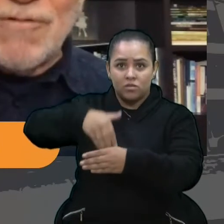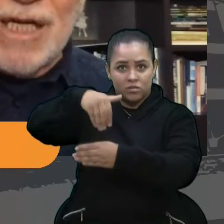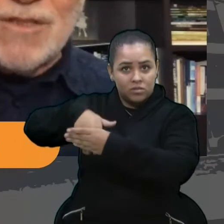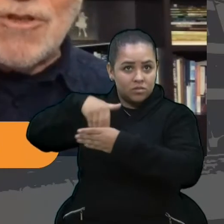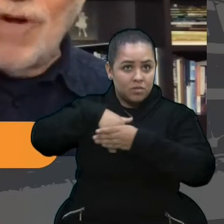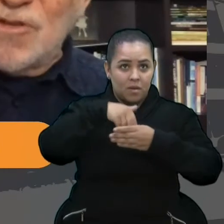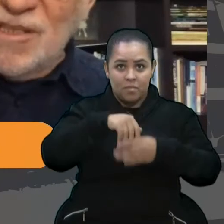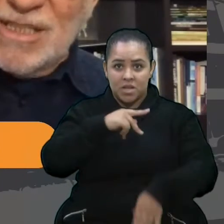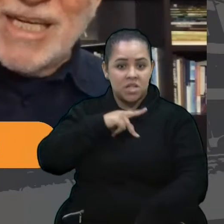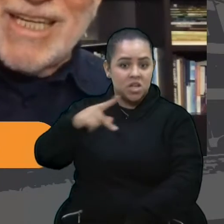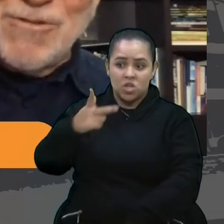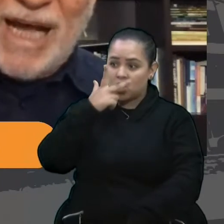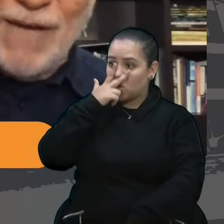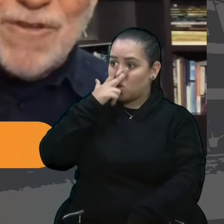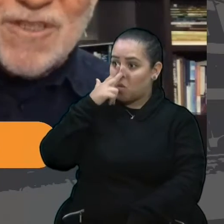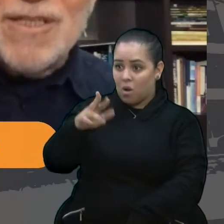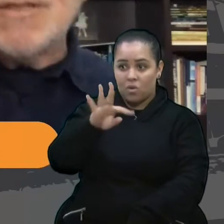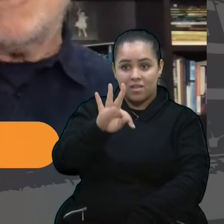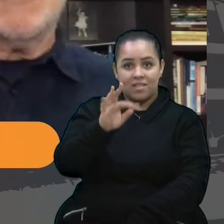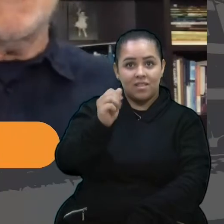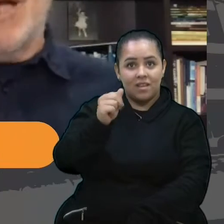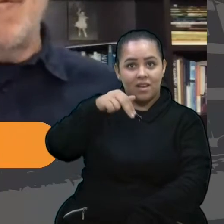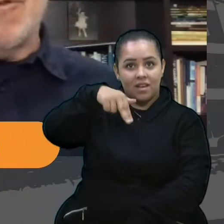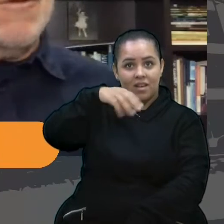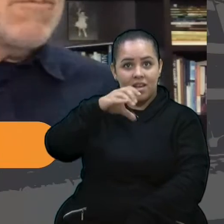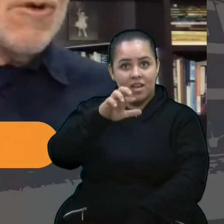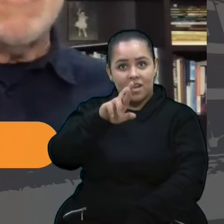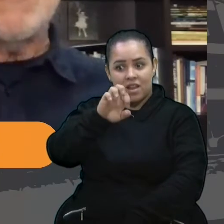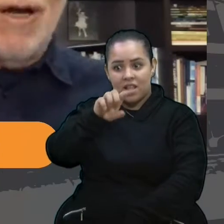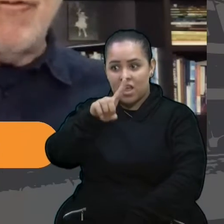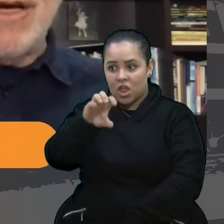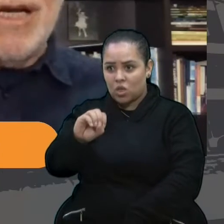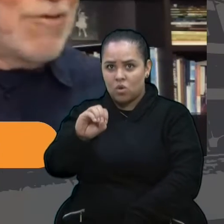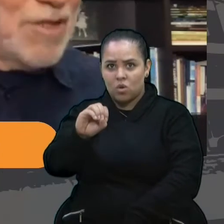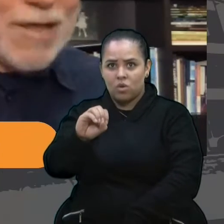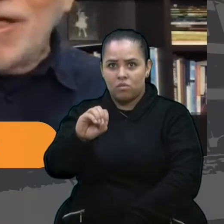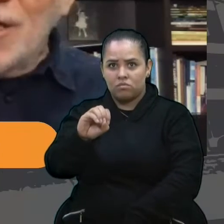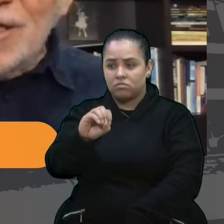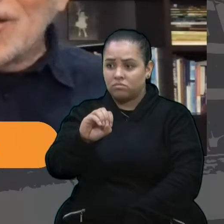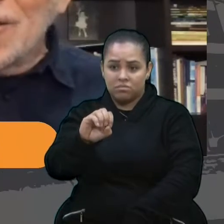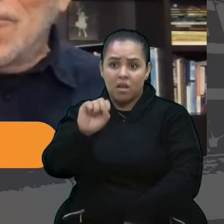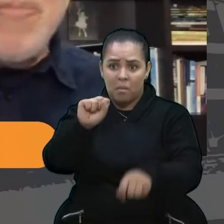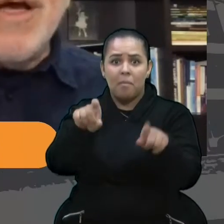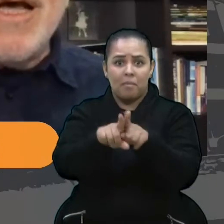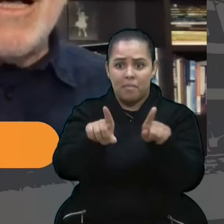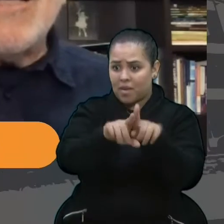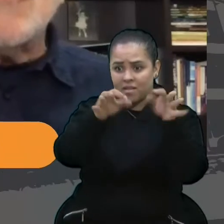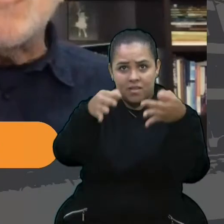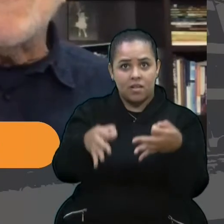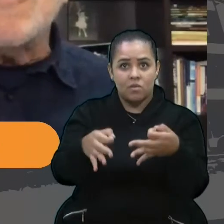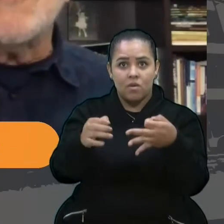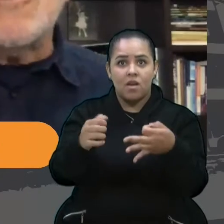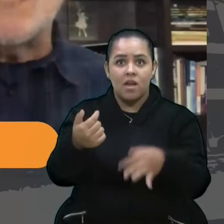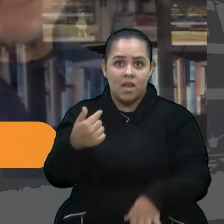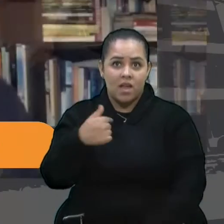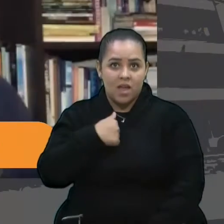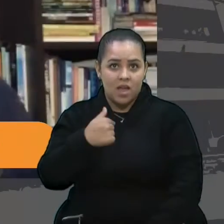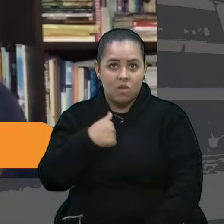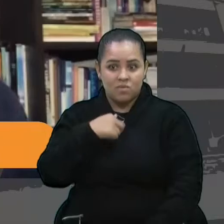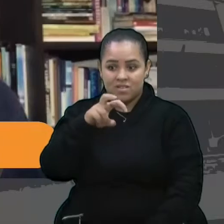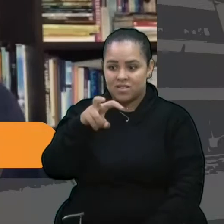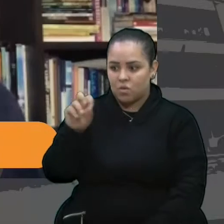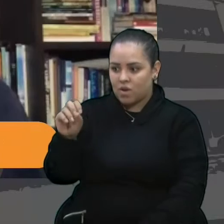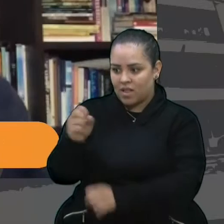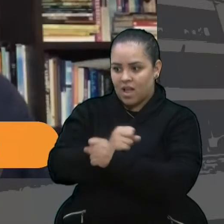foram eleitos igualzinho a Tancredo Neves. Tancredo Neves, todo mundo disse, não, foi eleito certo. Então, eu tive, em 50 anos